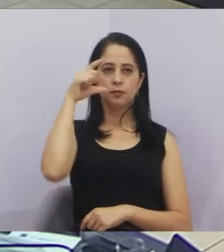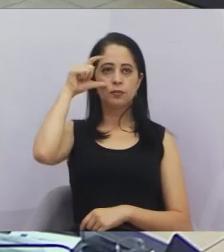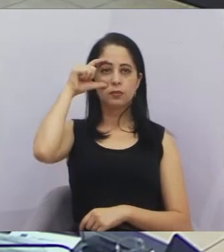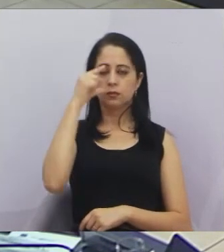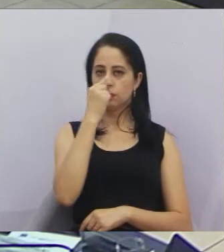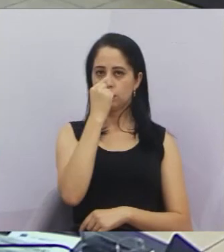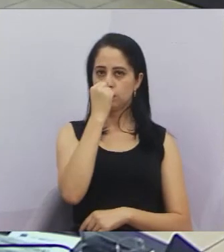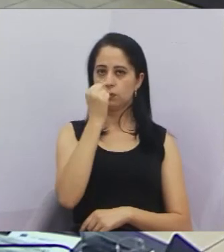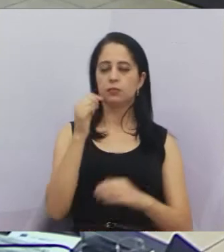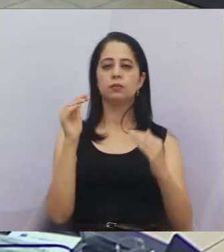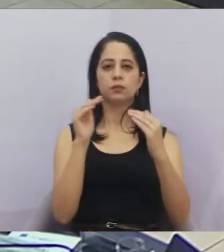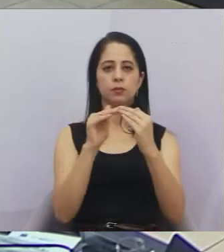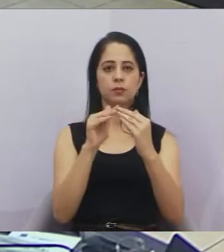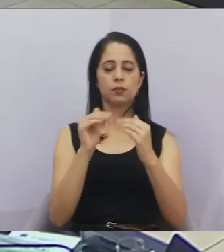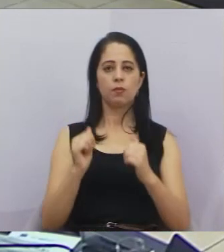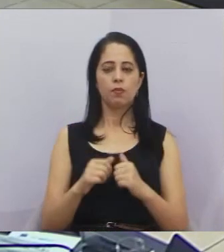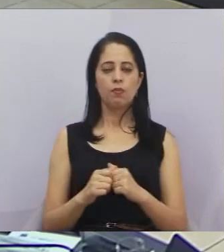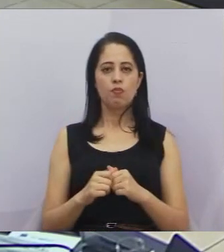favorável.